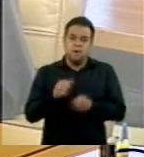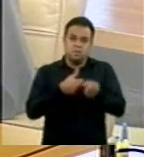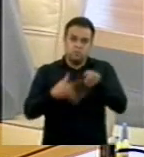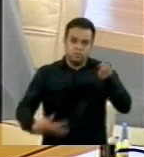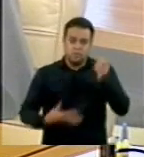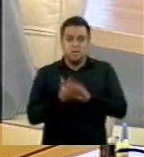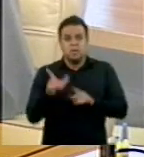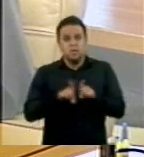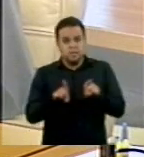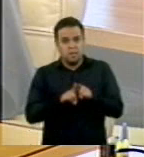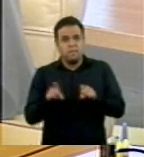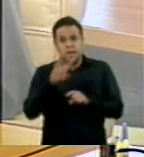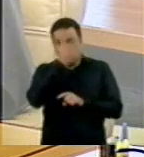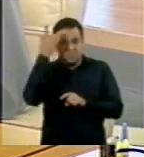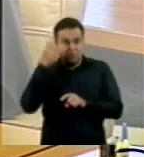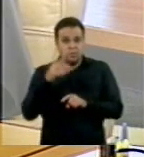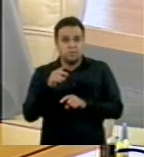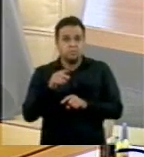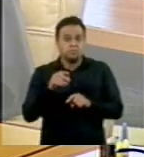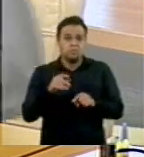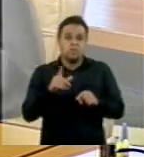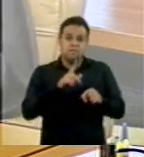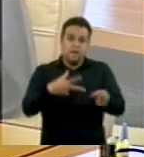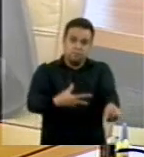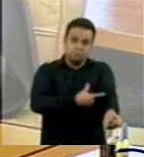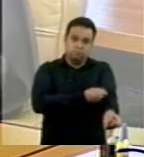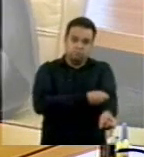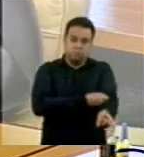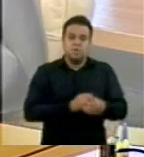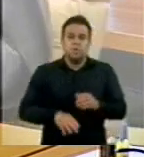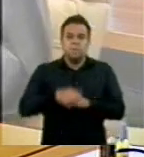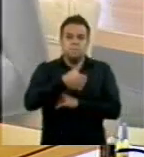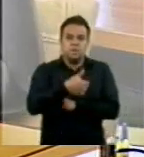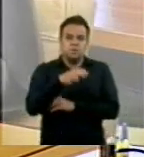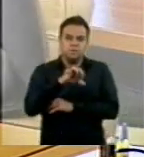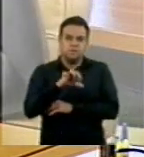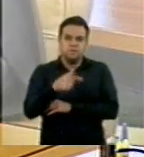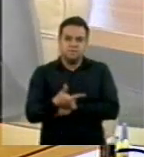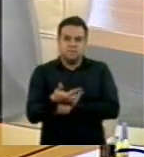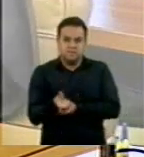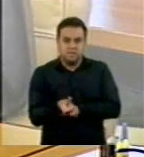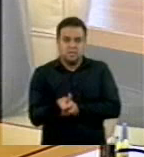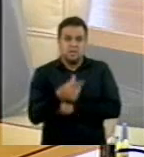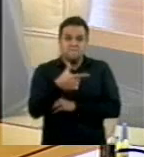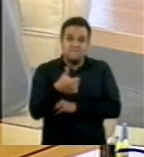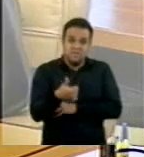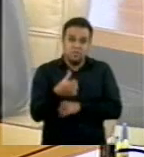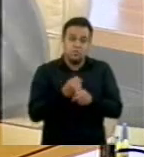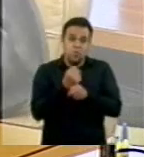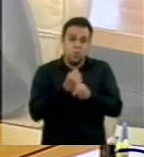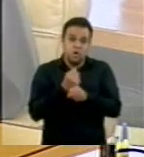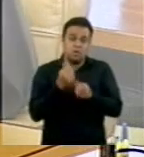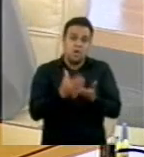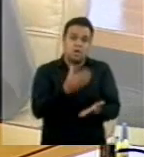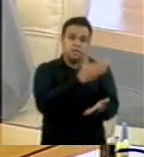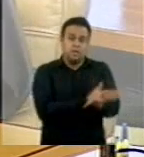de seus eventuais receptores. Em 1926, portanto, há 21 anos atrás, tive